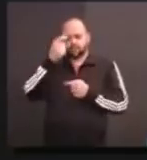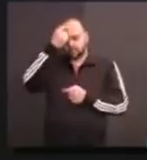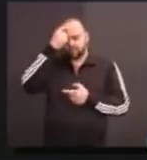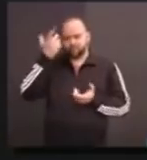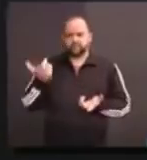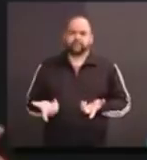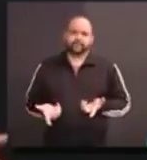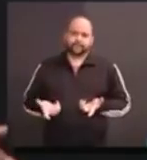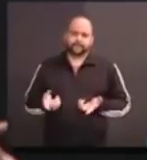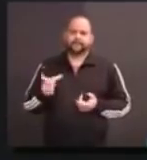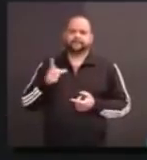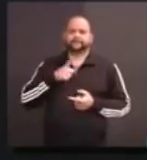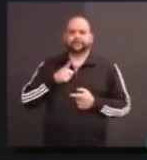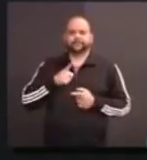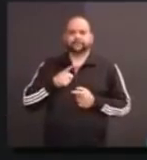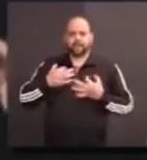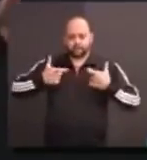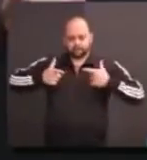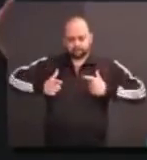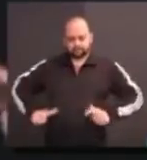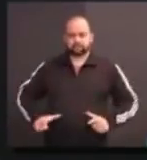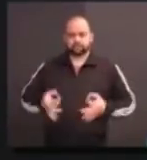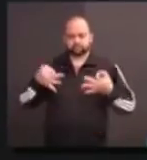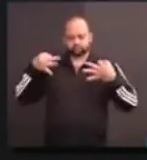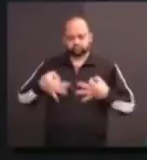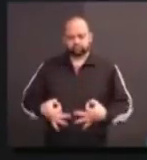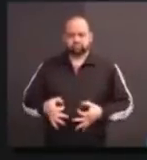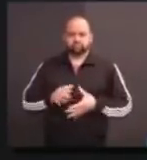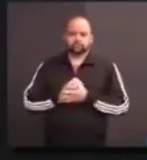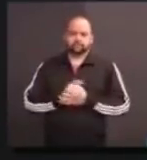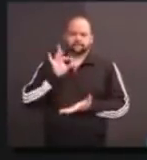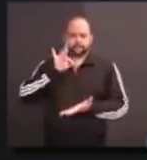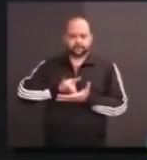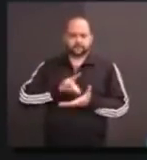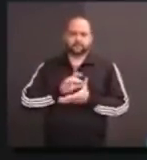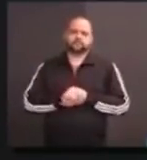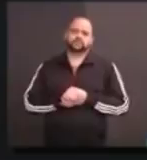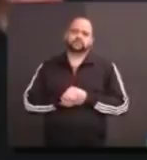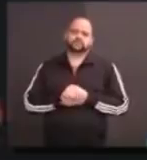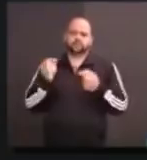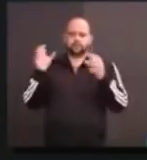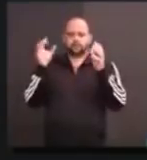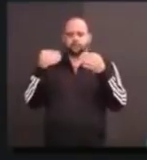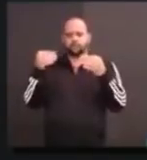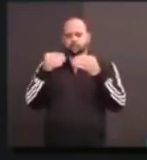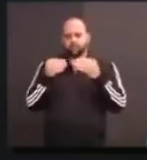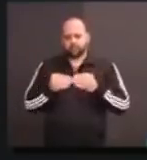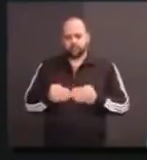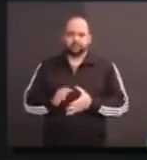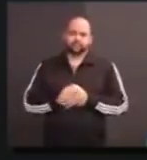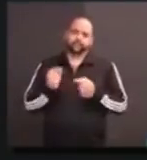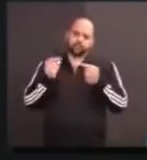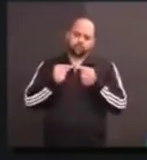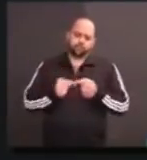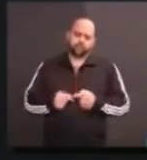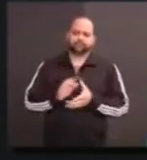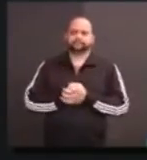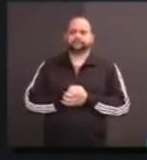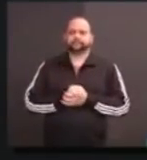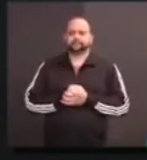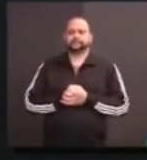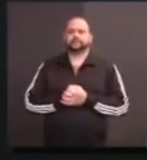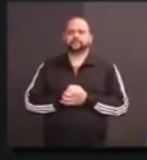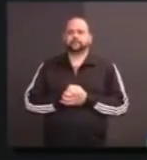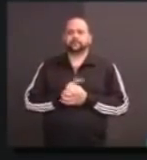o mínimo de honestidade, sinceridade, de coerência, de sinceridade. Para mim, este